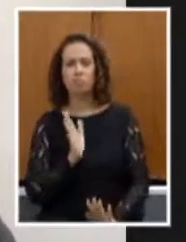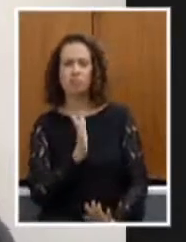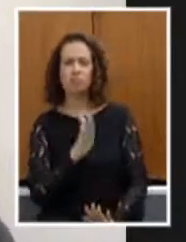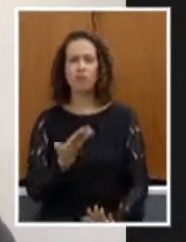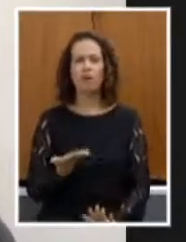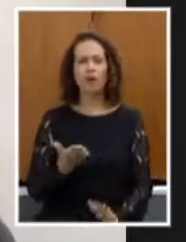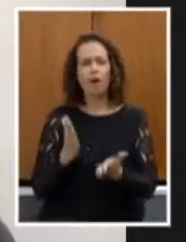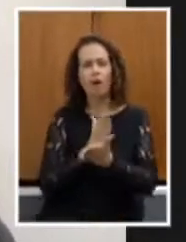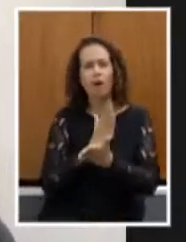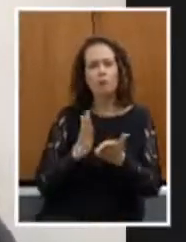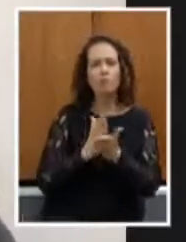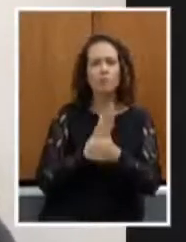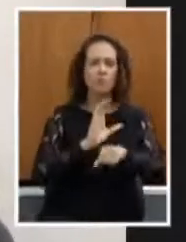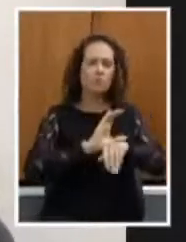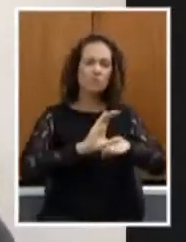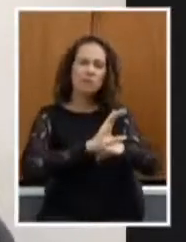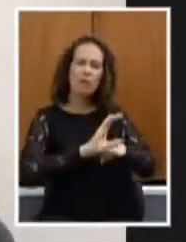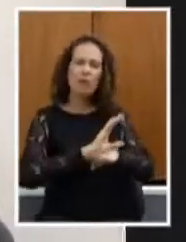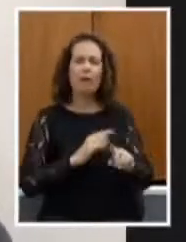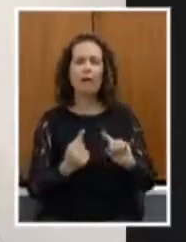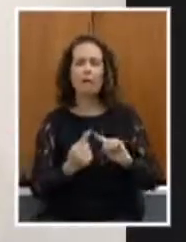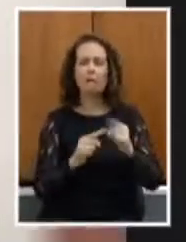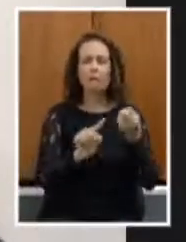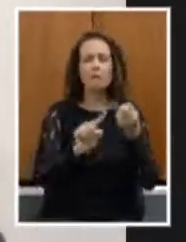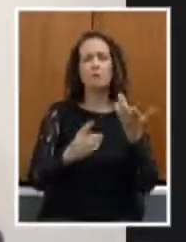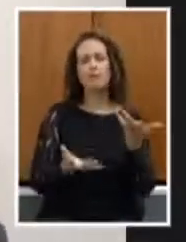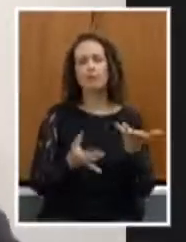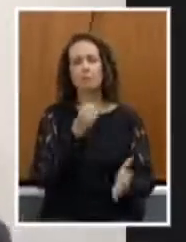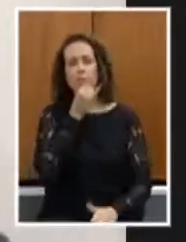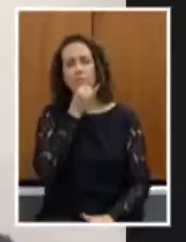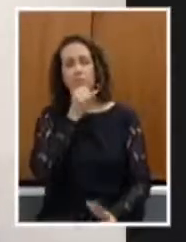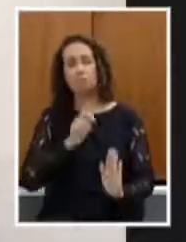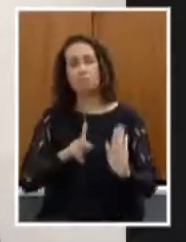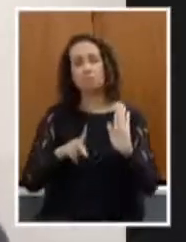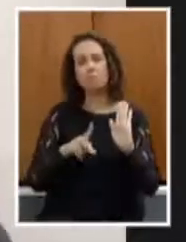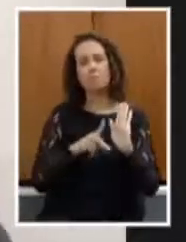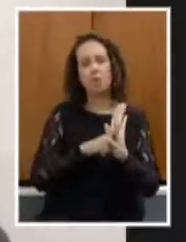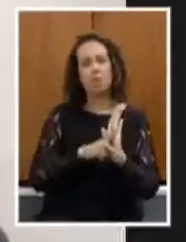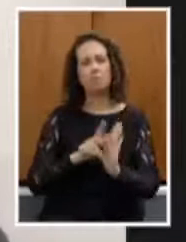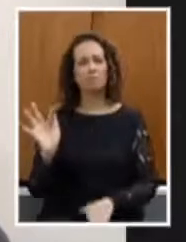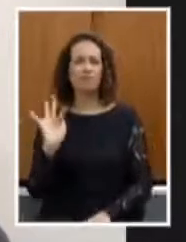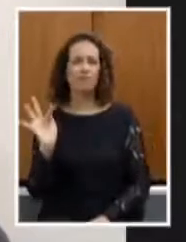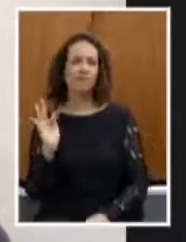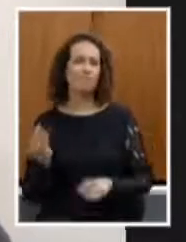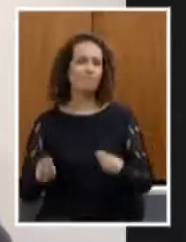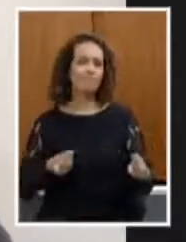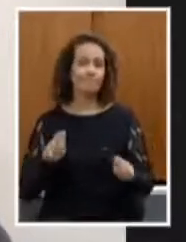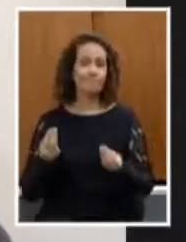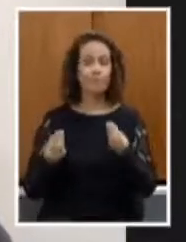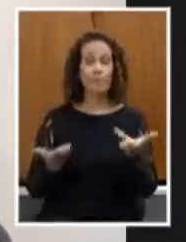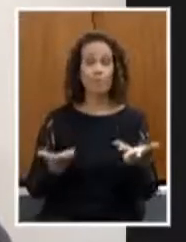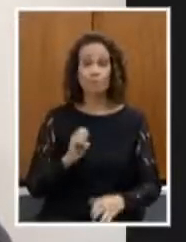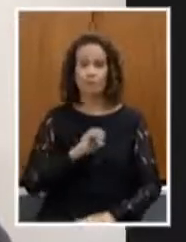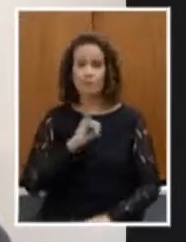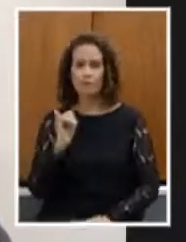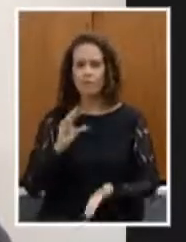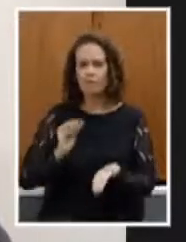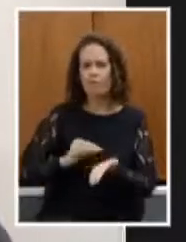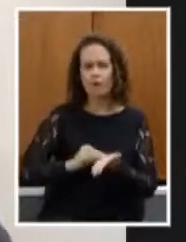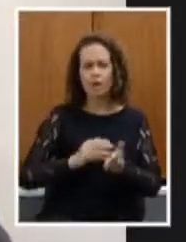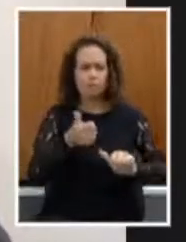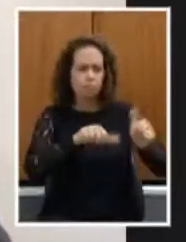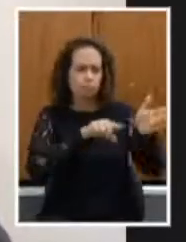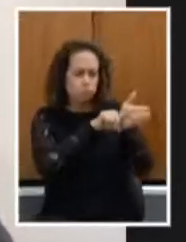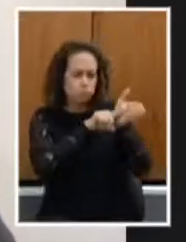questões constitucionais, de natureza, inclusive, da própria esfera federal, e sem essa análise mais cuidadosa,